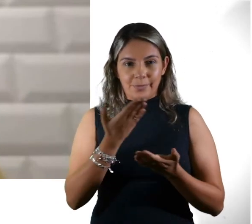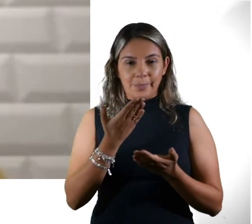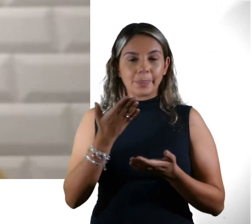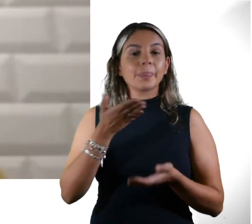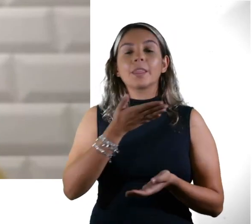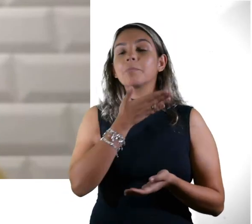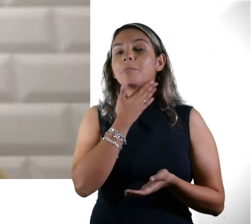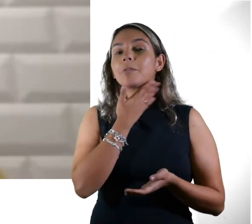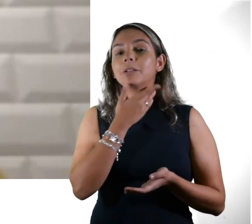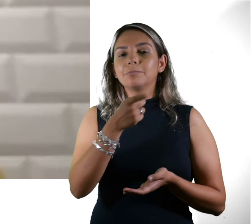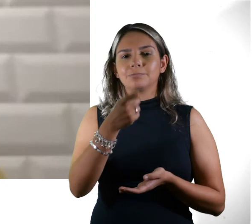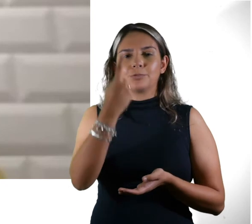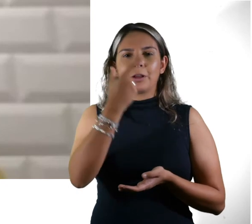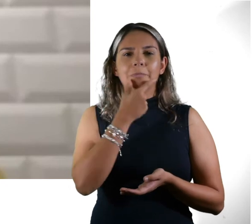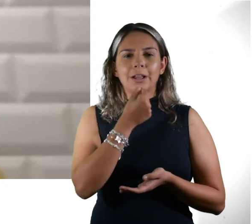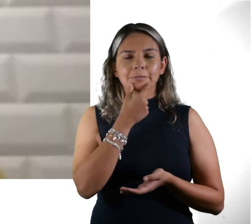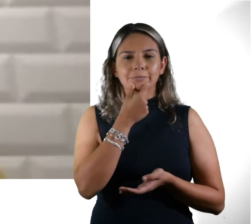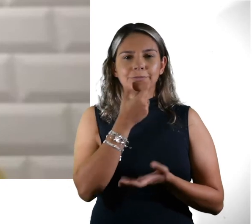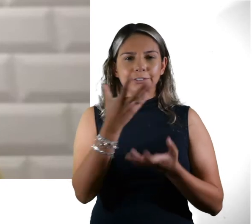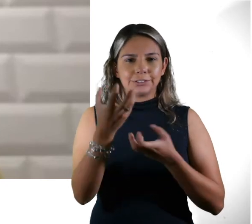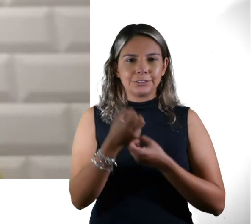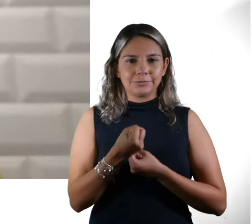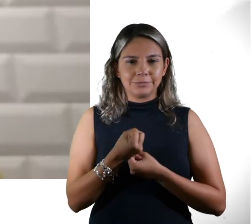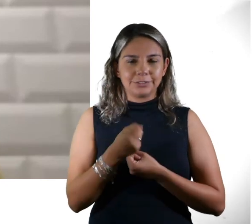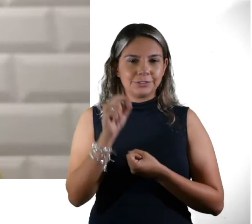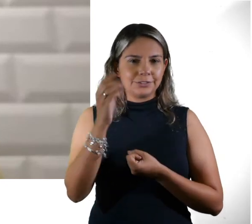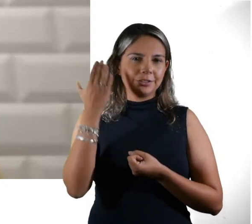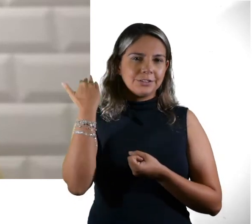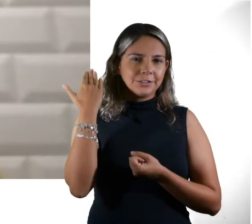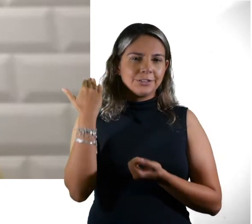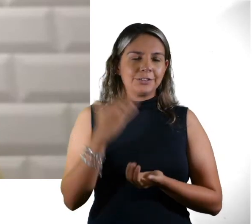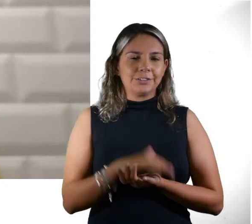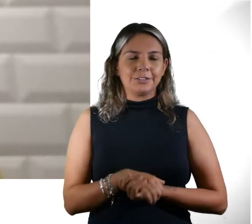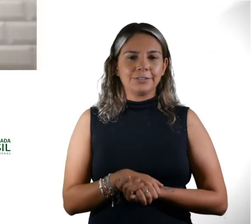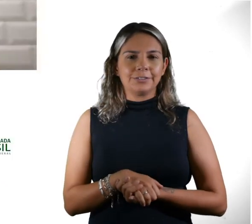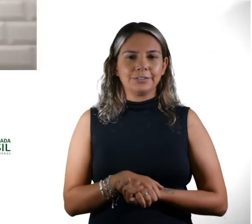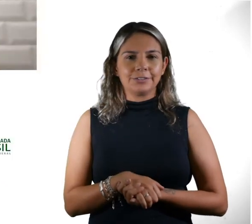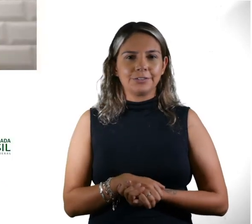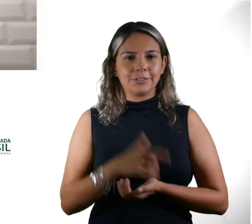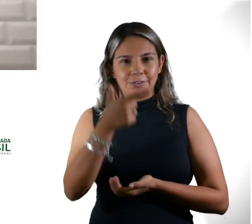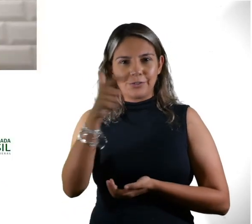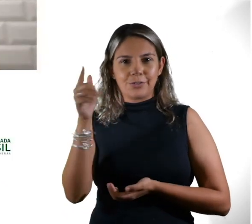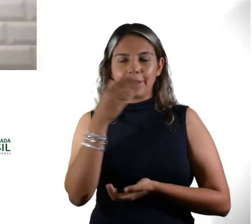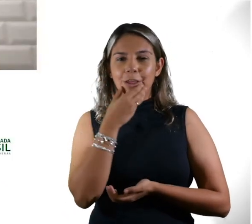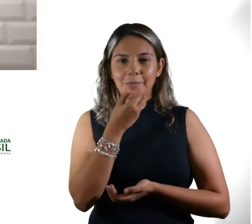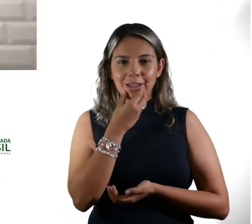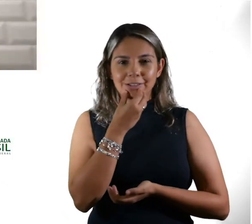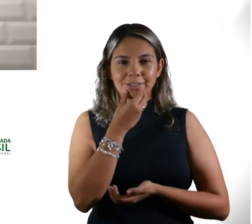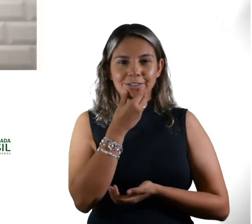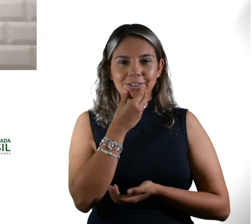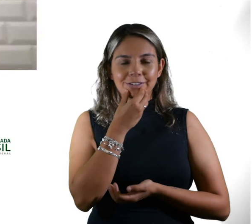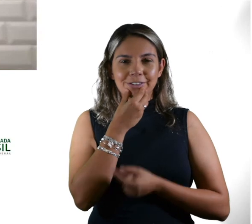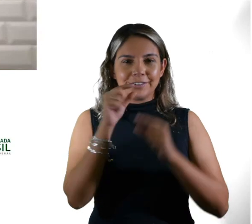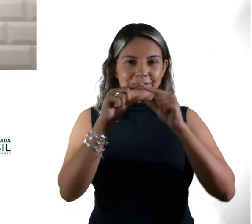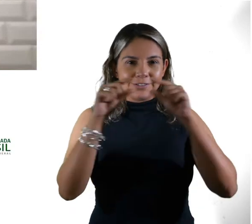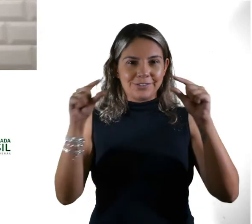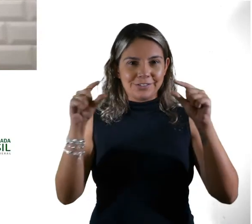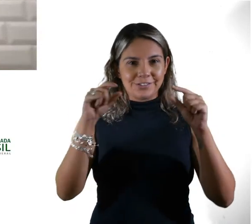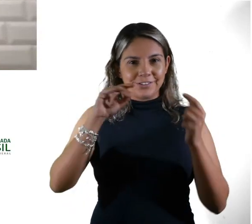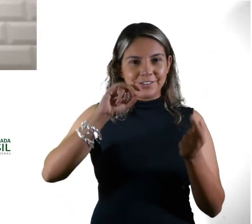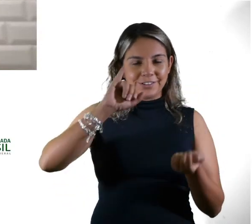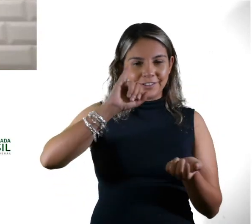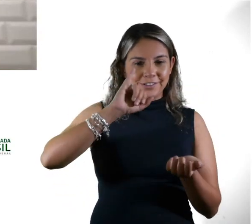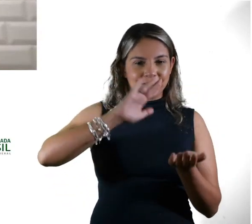presença aqui do chat, um rapaz que recebeu recentemente de um outro rapaz o título